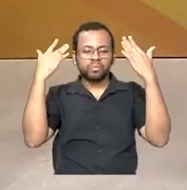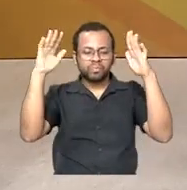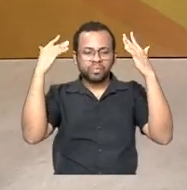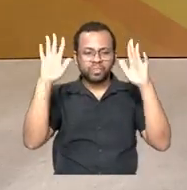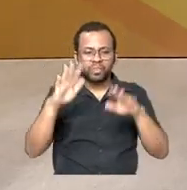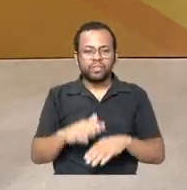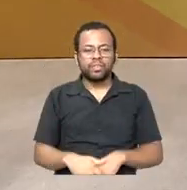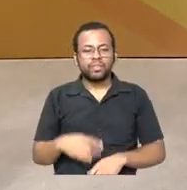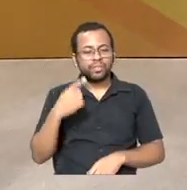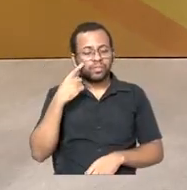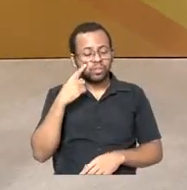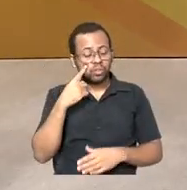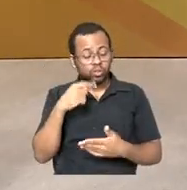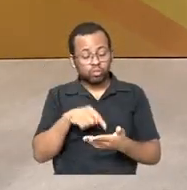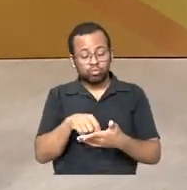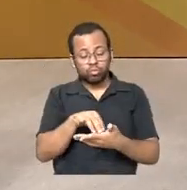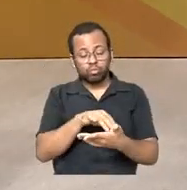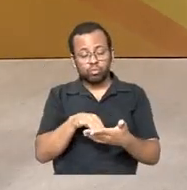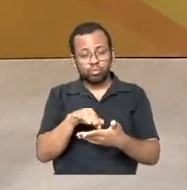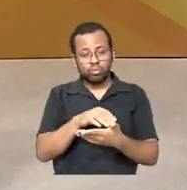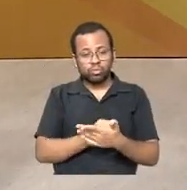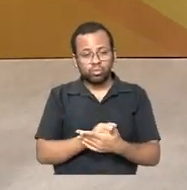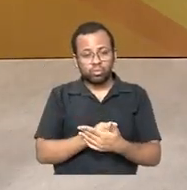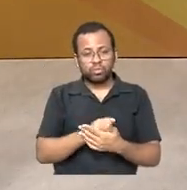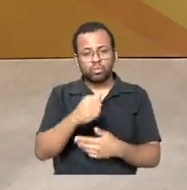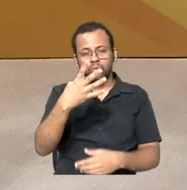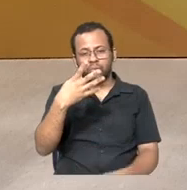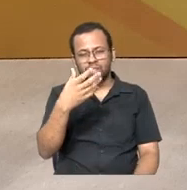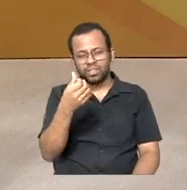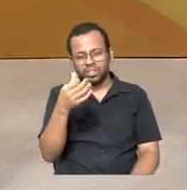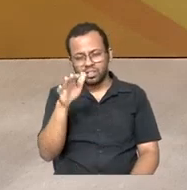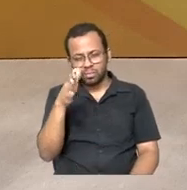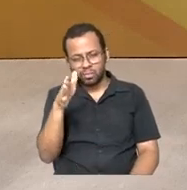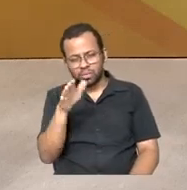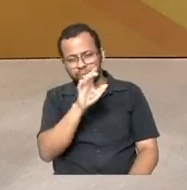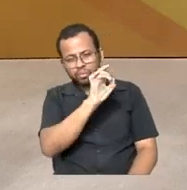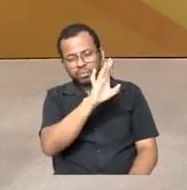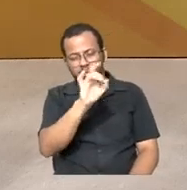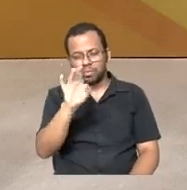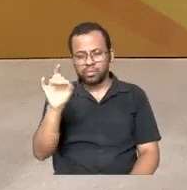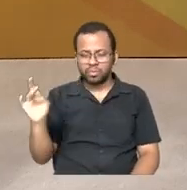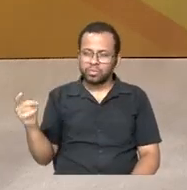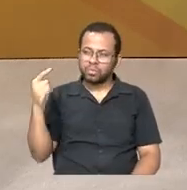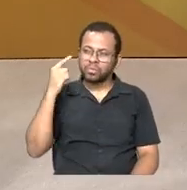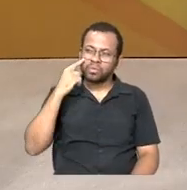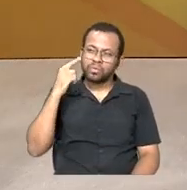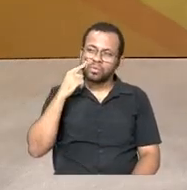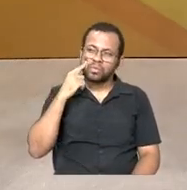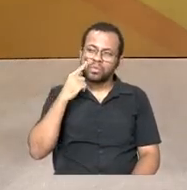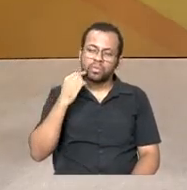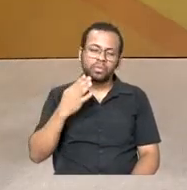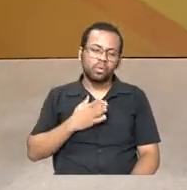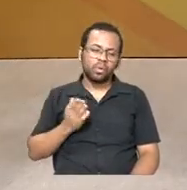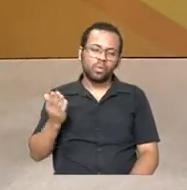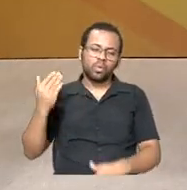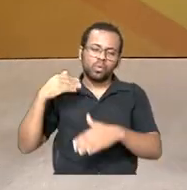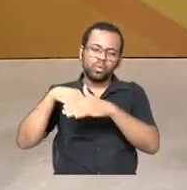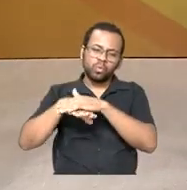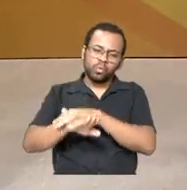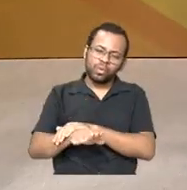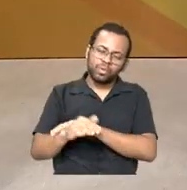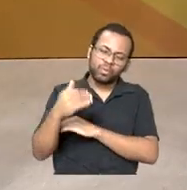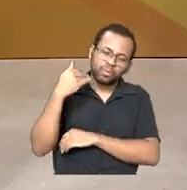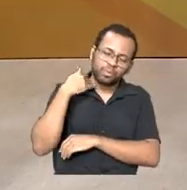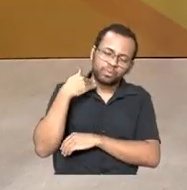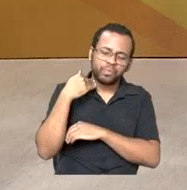Já abri aqui a calculadora dividir aqui 46 mil quebrado para caramba no meu bolso oh na minha